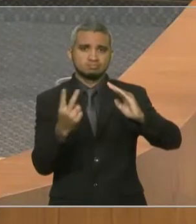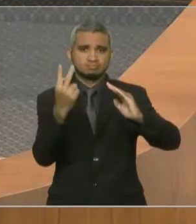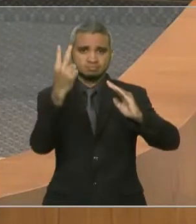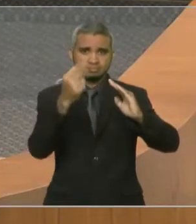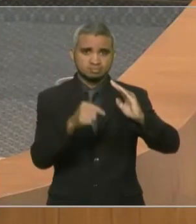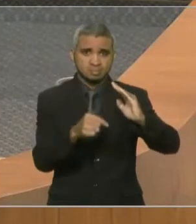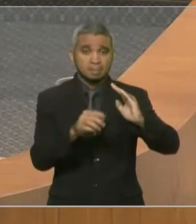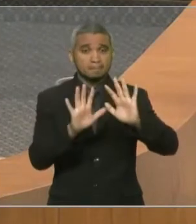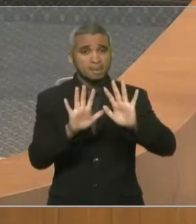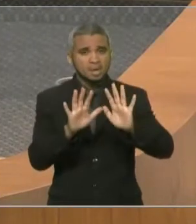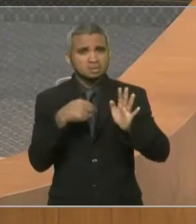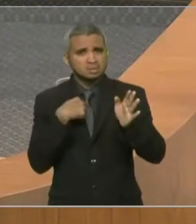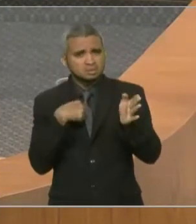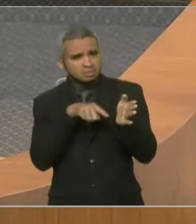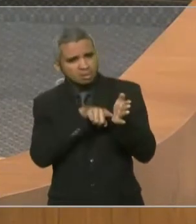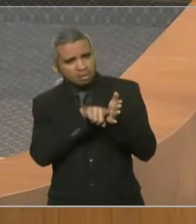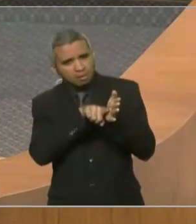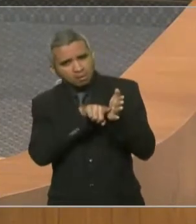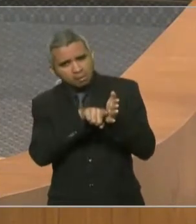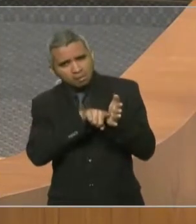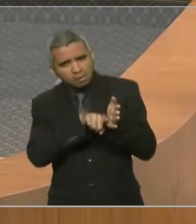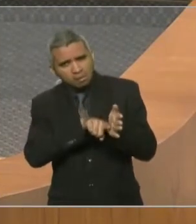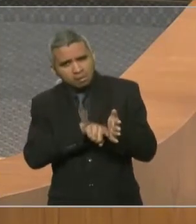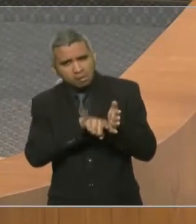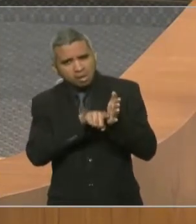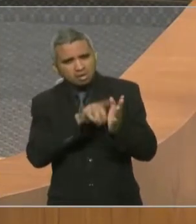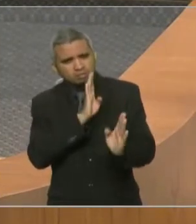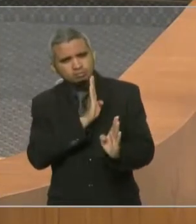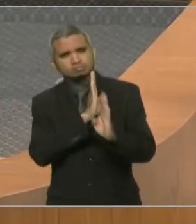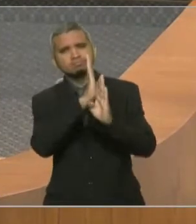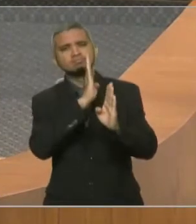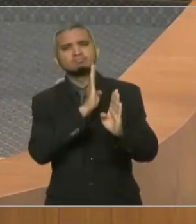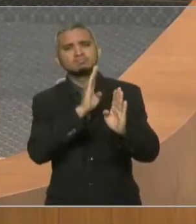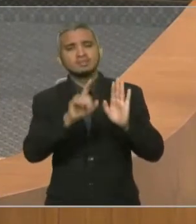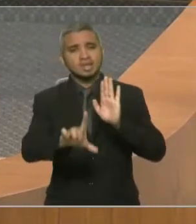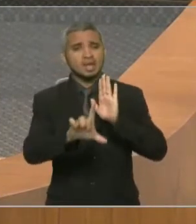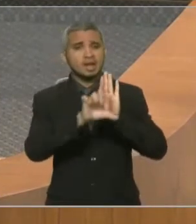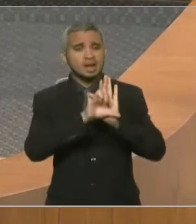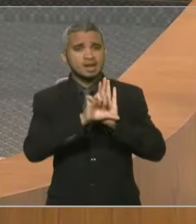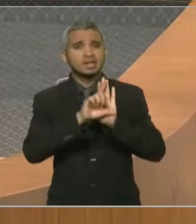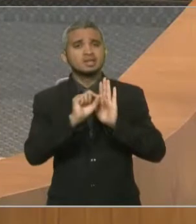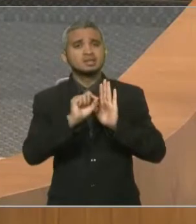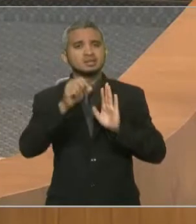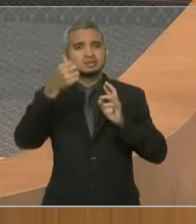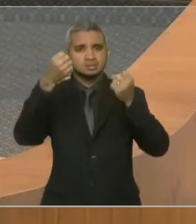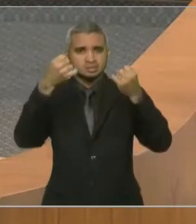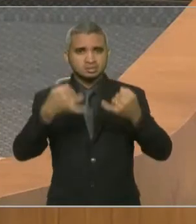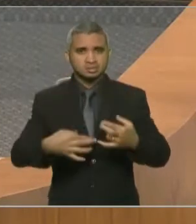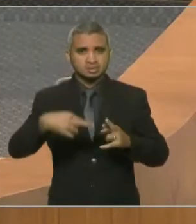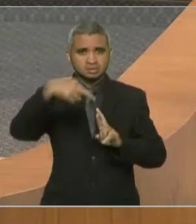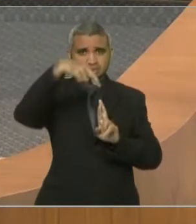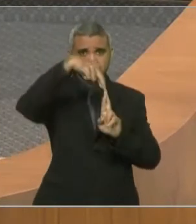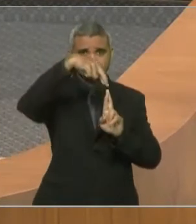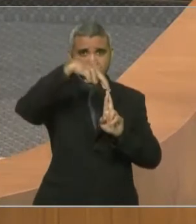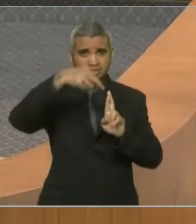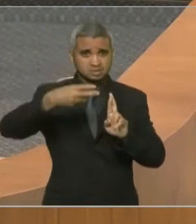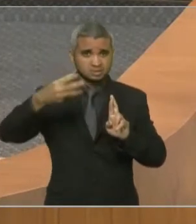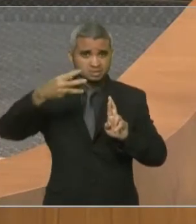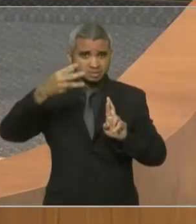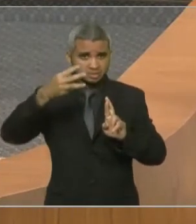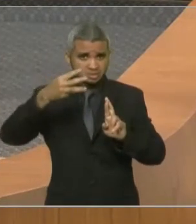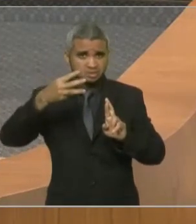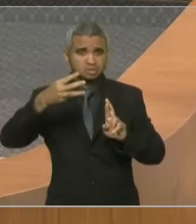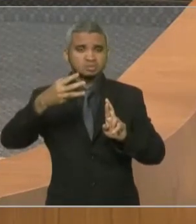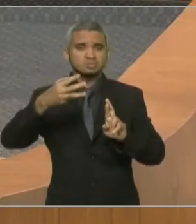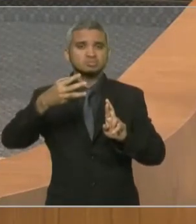podemos constatar que a lei prevê, no parágrafo 3º, o crédito presumido ou dedução de que trata o